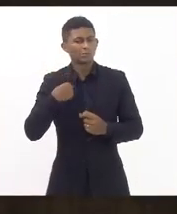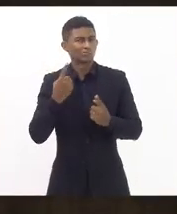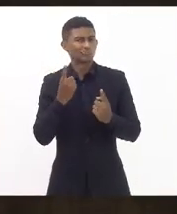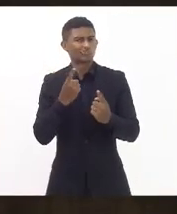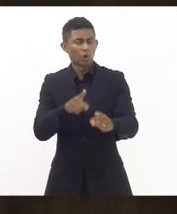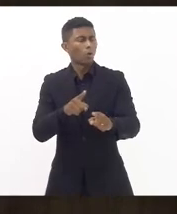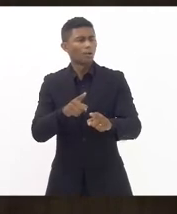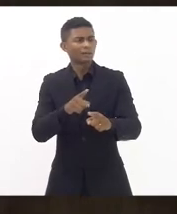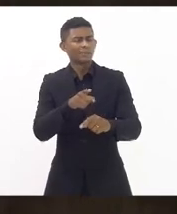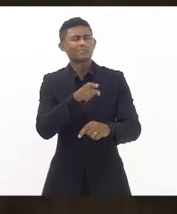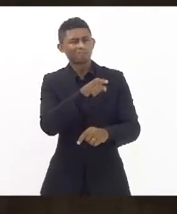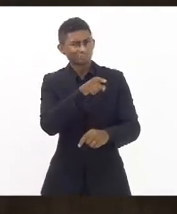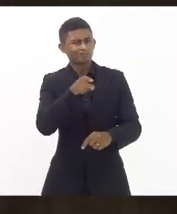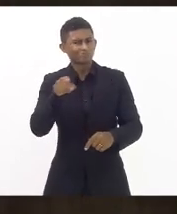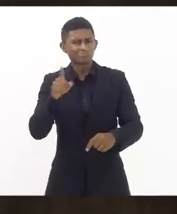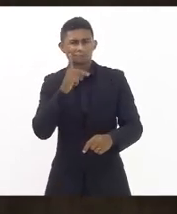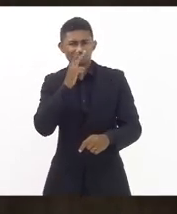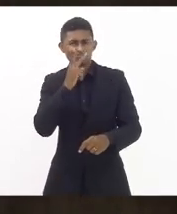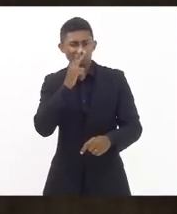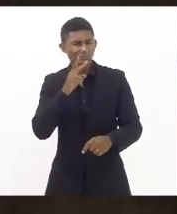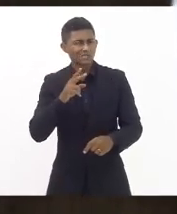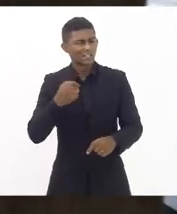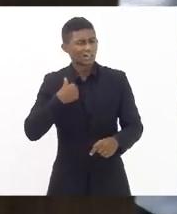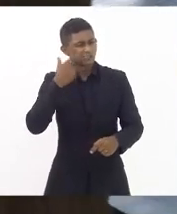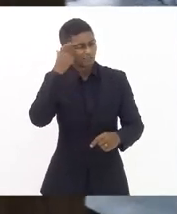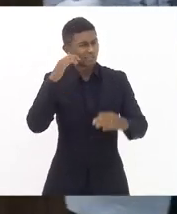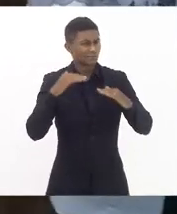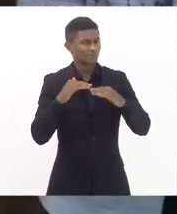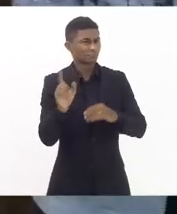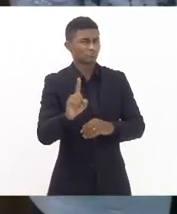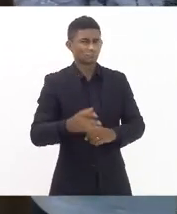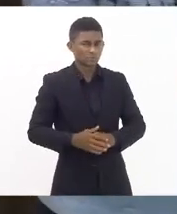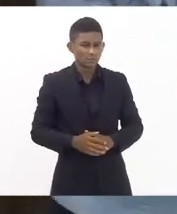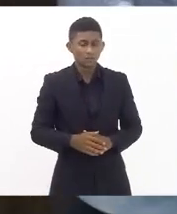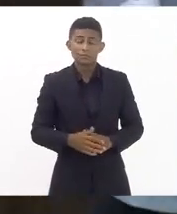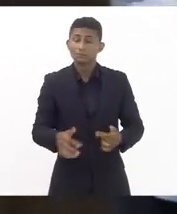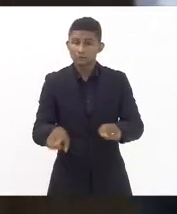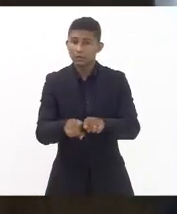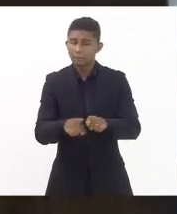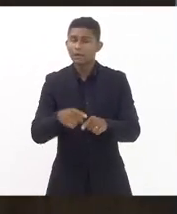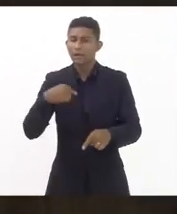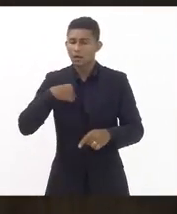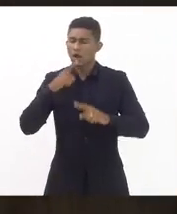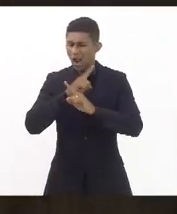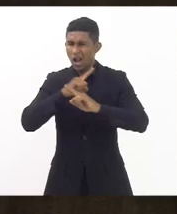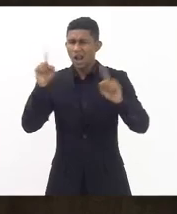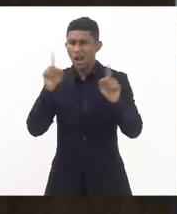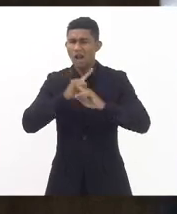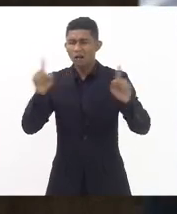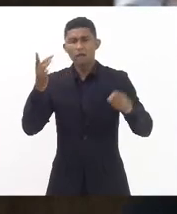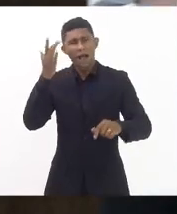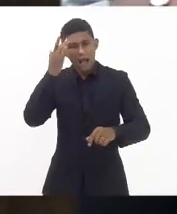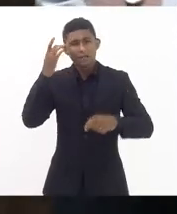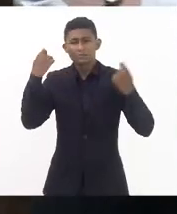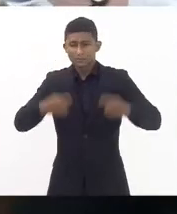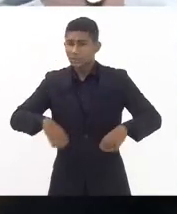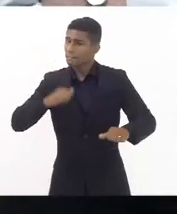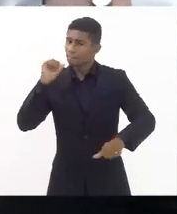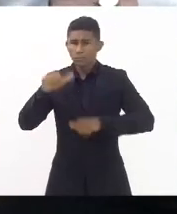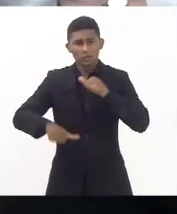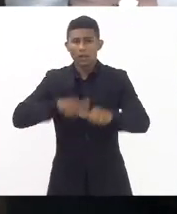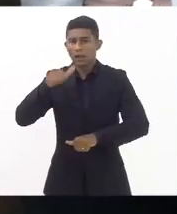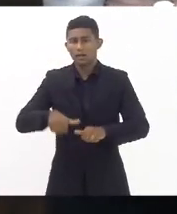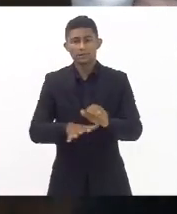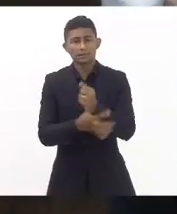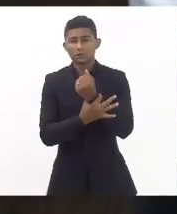importante, mas justamente uma das críticas importantes que faço e uma das formas de modificar a agenda da segurança